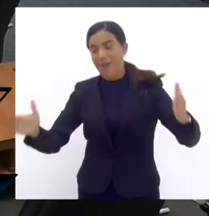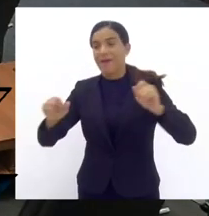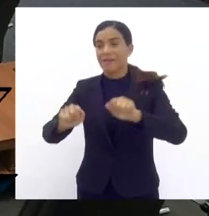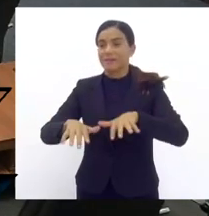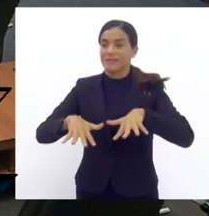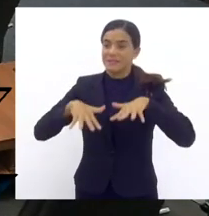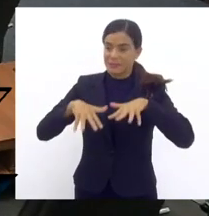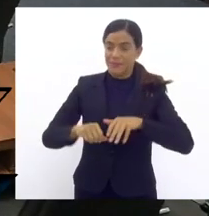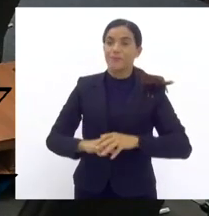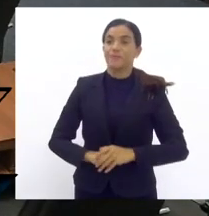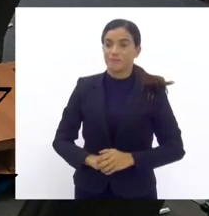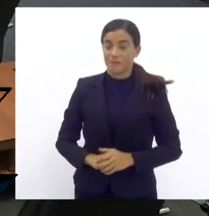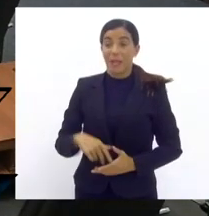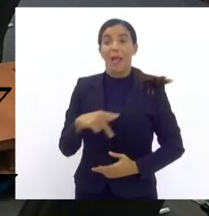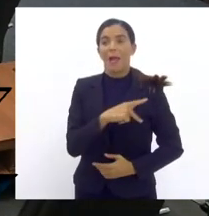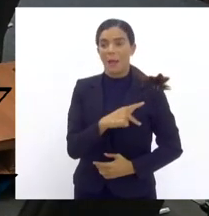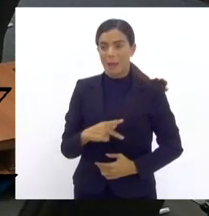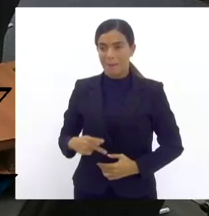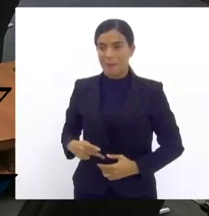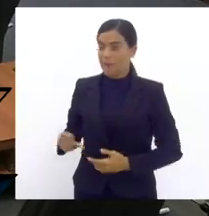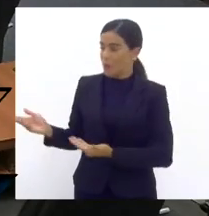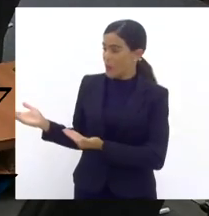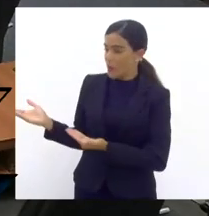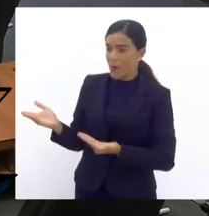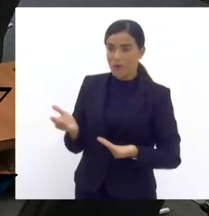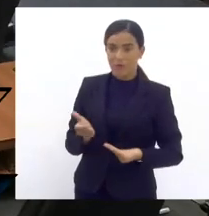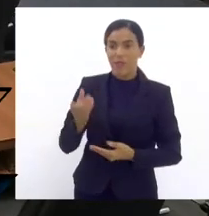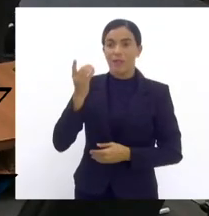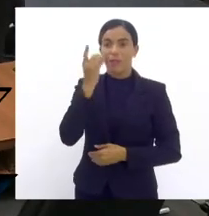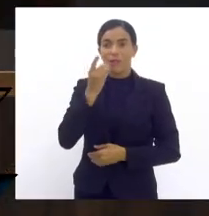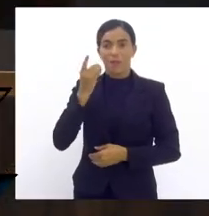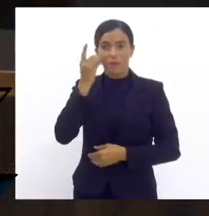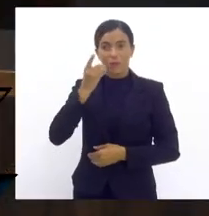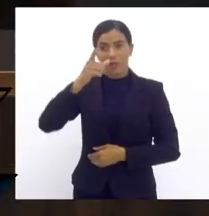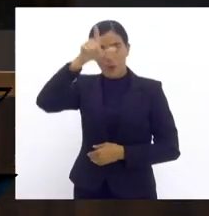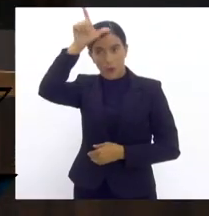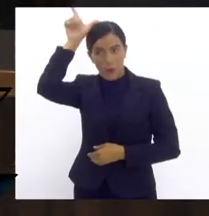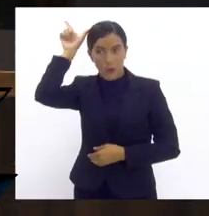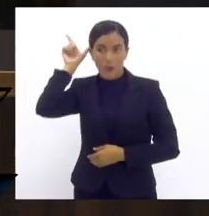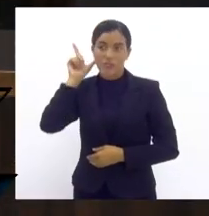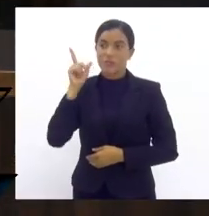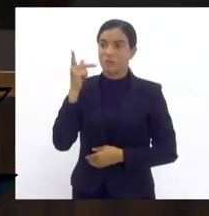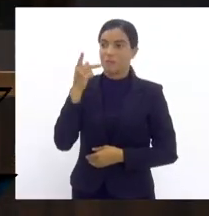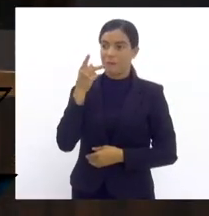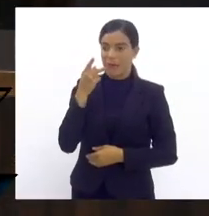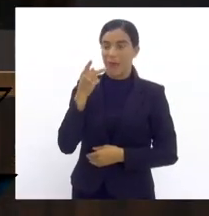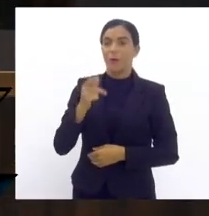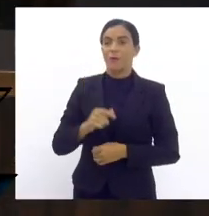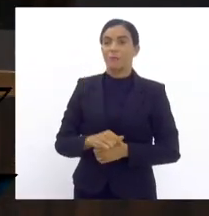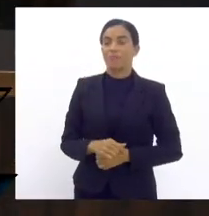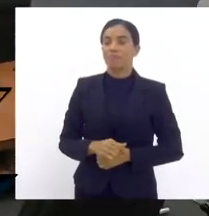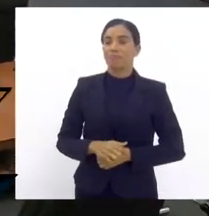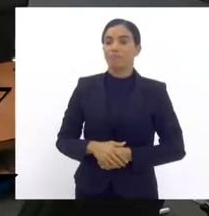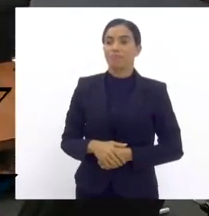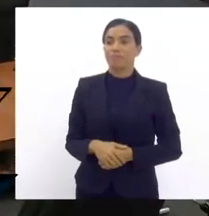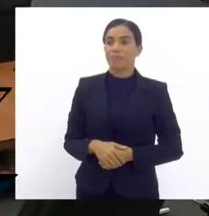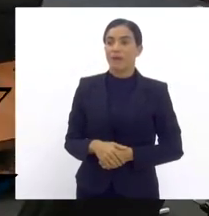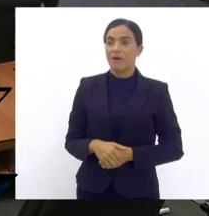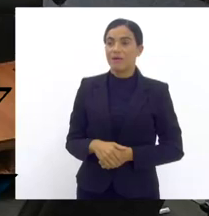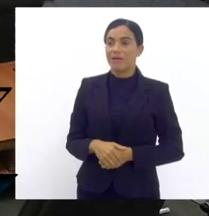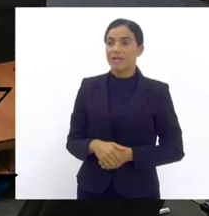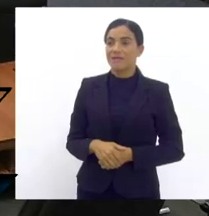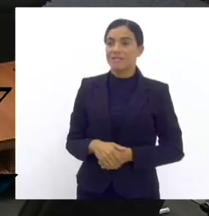sessão a presidência com vir o senhor Deputado Luiz Paulo para fazer a leitura da ata da sessão anterior